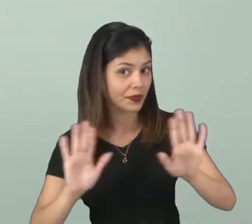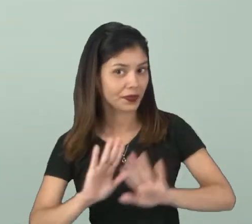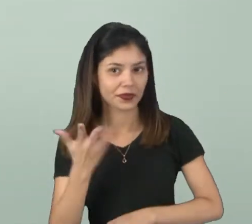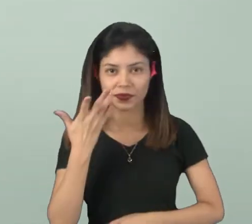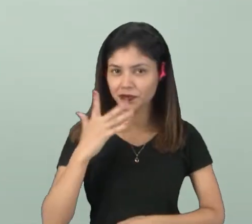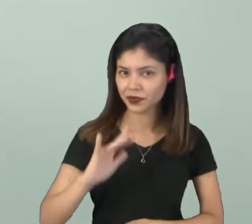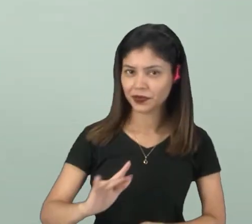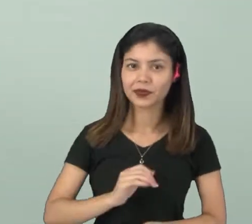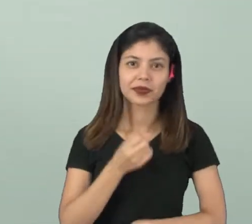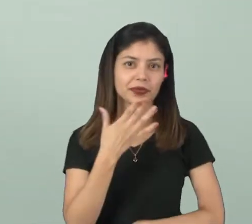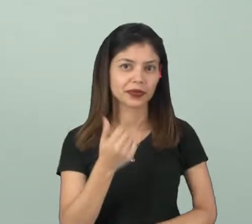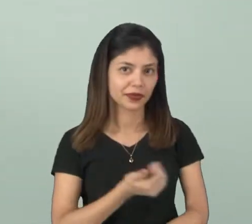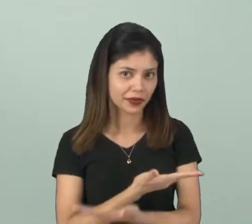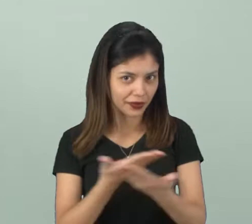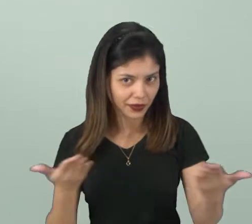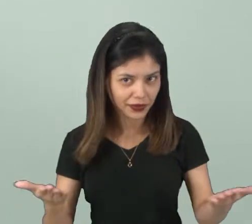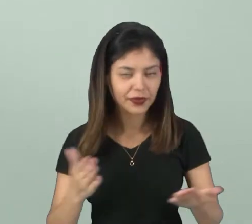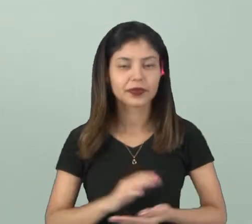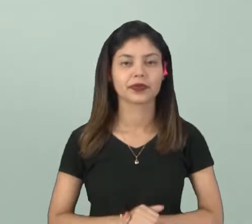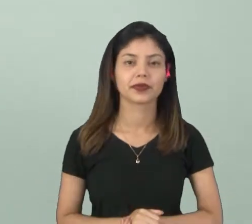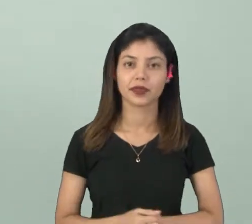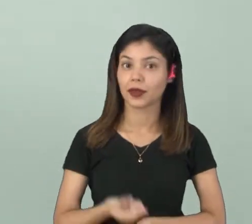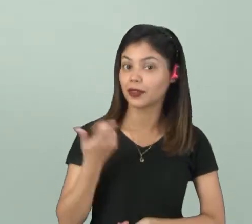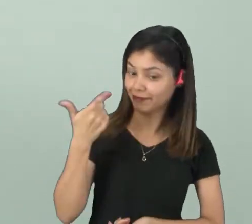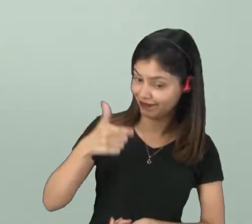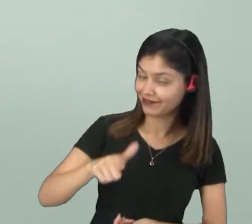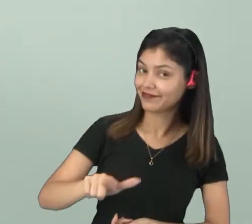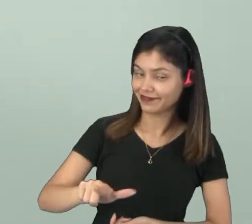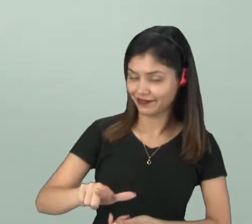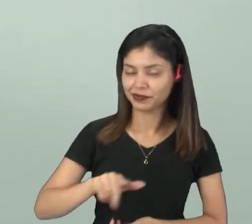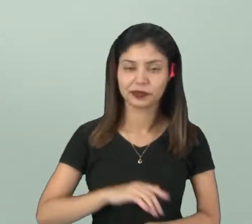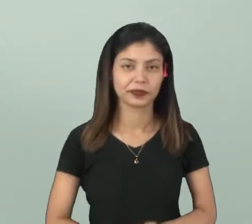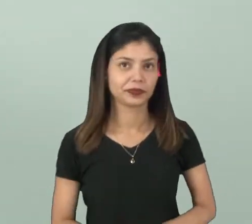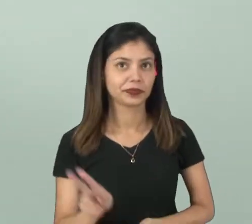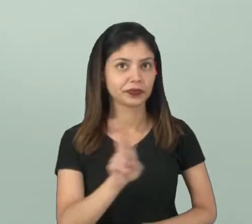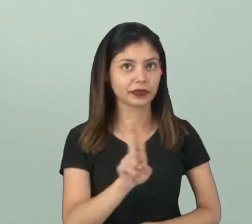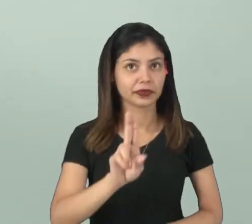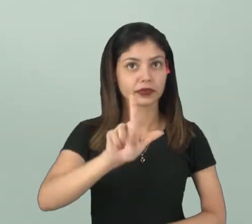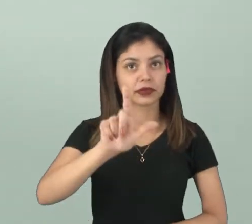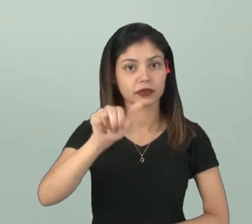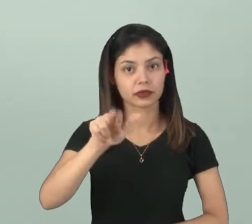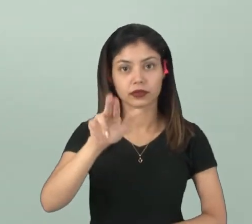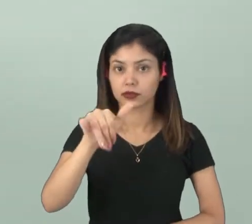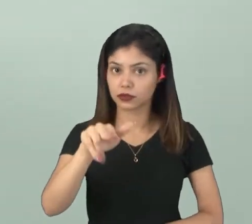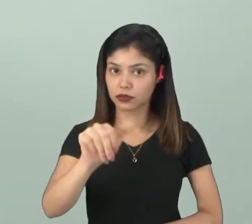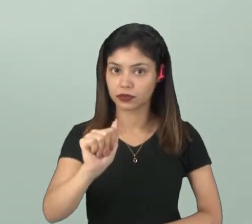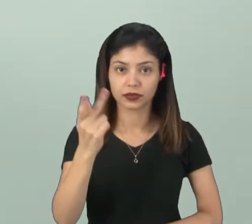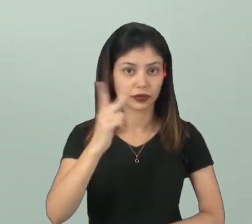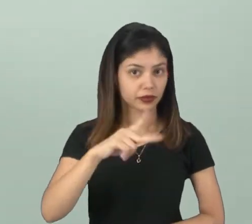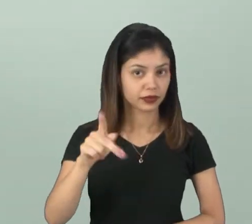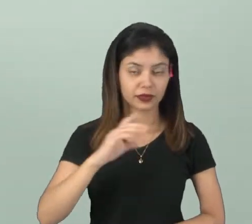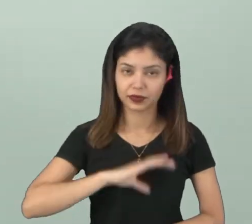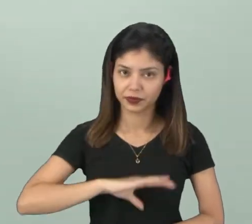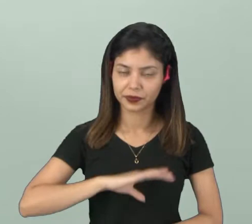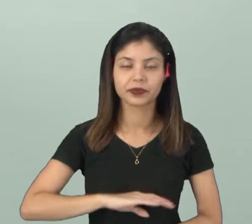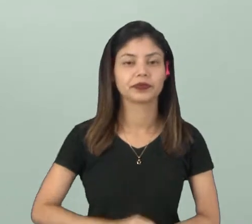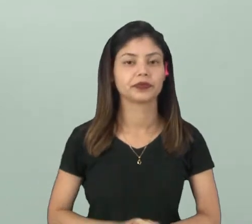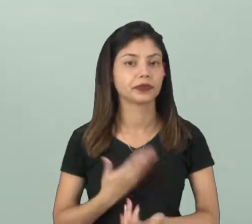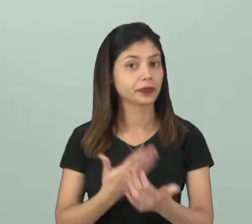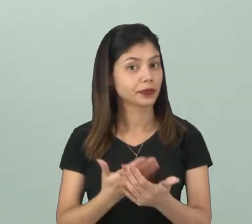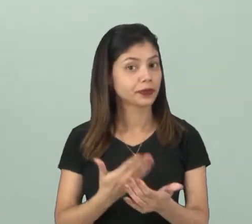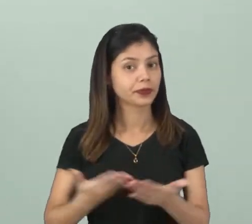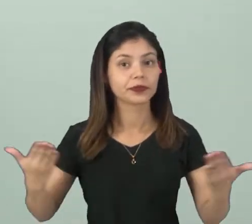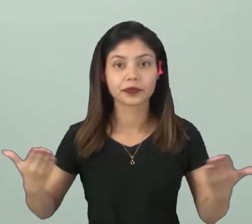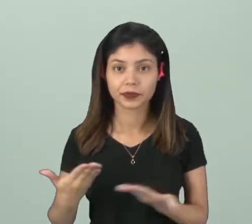Olá, crianças! Tudo bem com vocês? Olha eu aqui novamente. Eu me chamo Luana, professora de língua portuguesa. Na aula